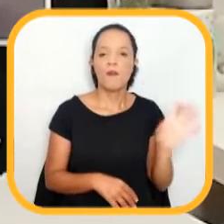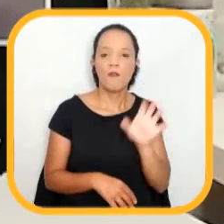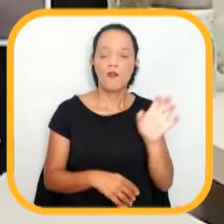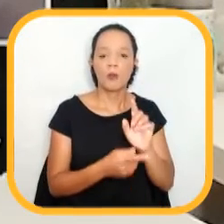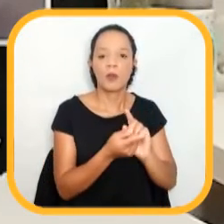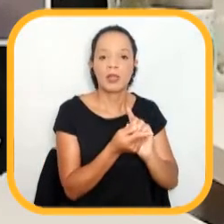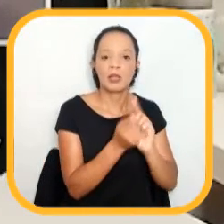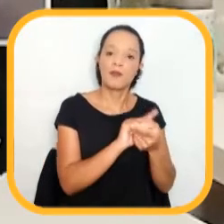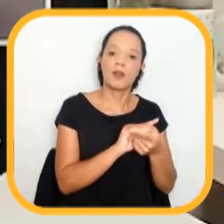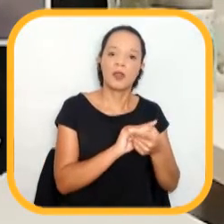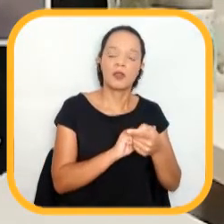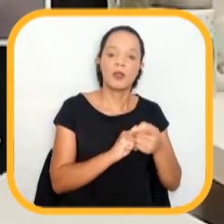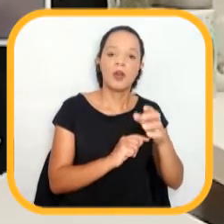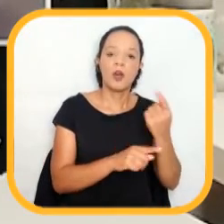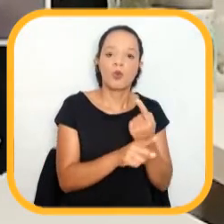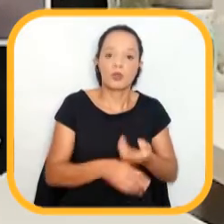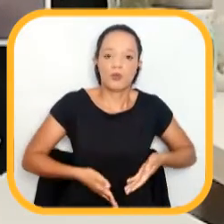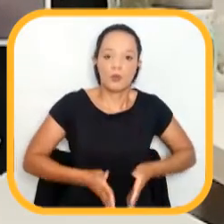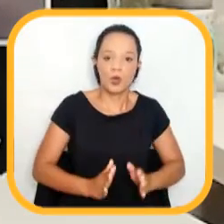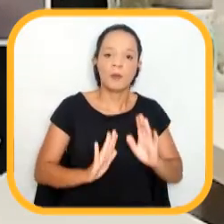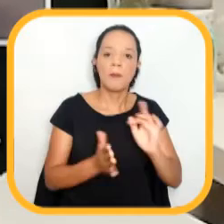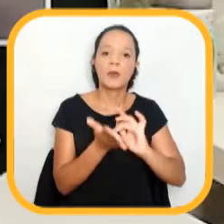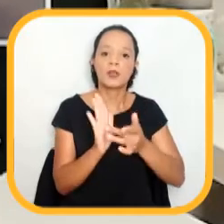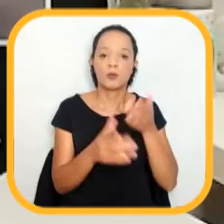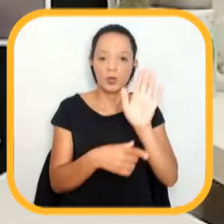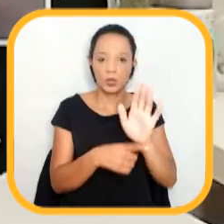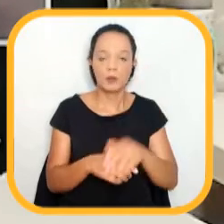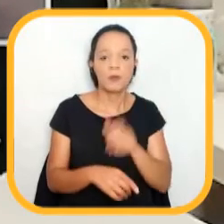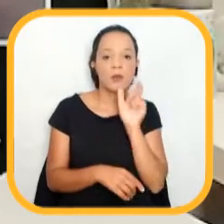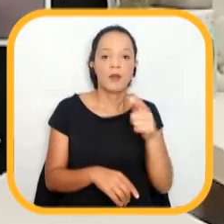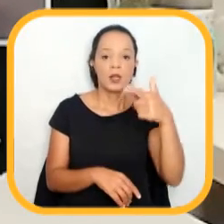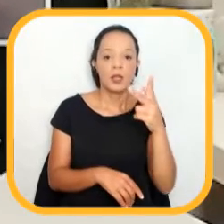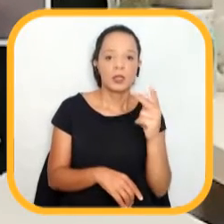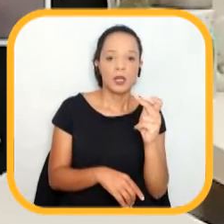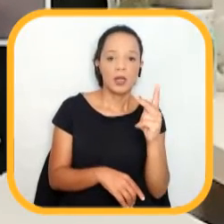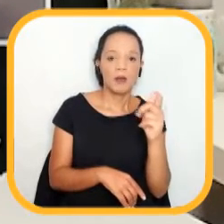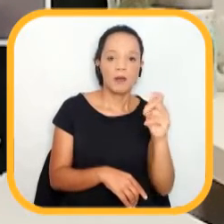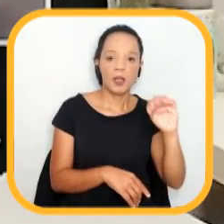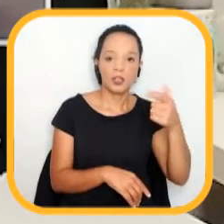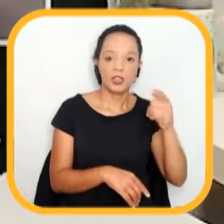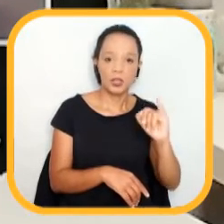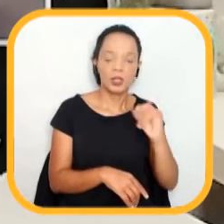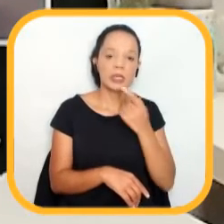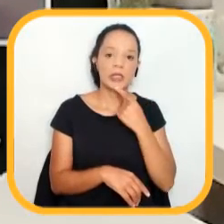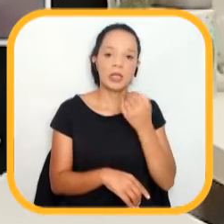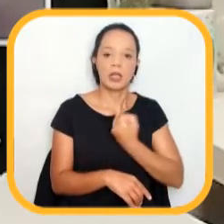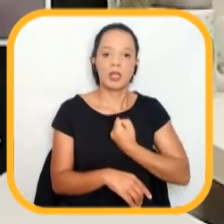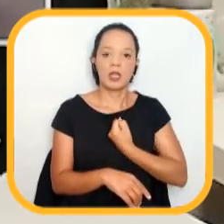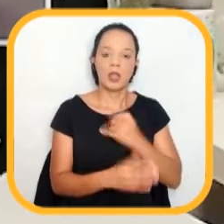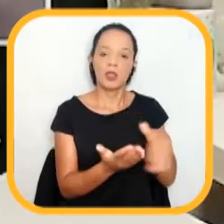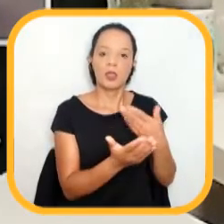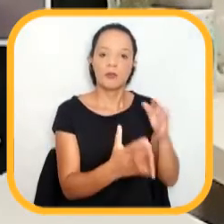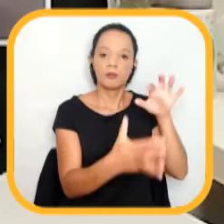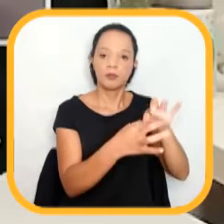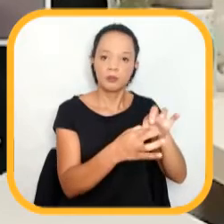uma expressão de género oposta à sua identidade. Mas no Brasil, por exemplo, o termo travesti é um termo identitário que